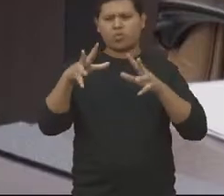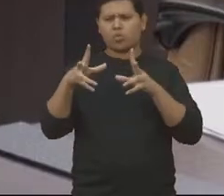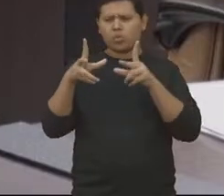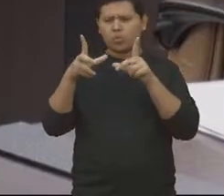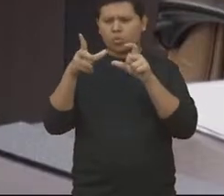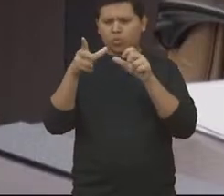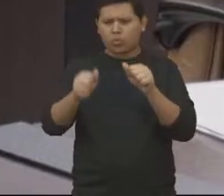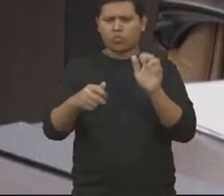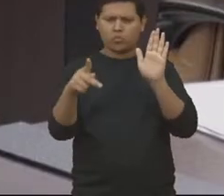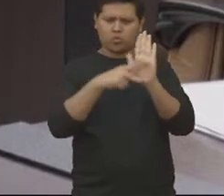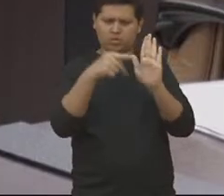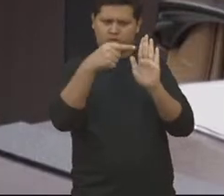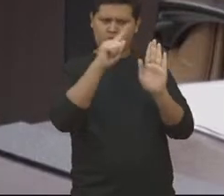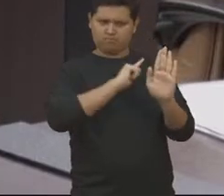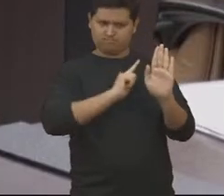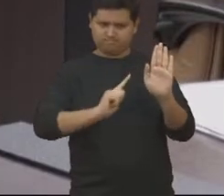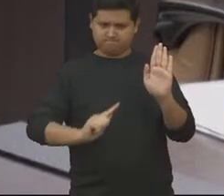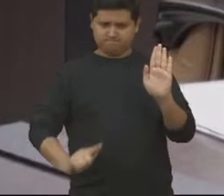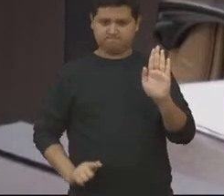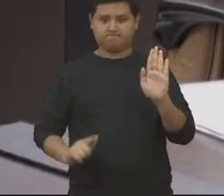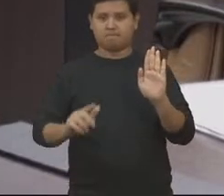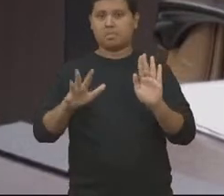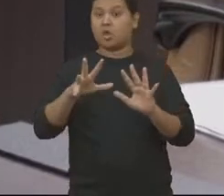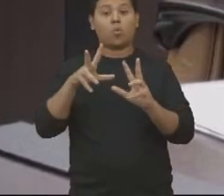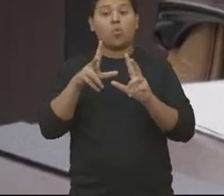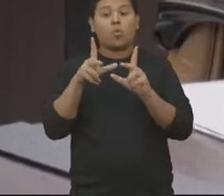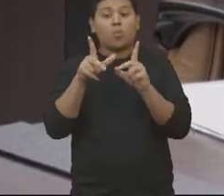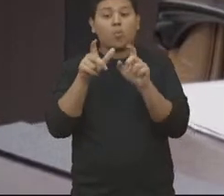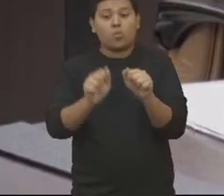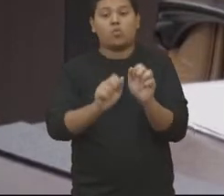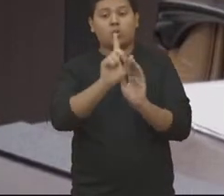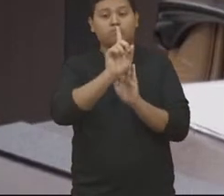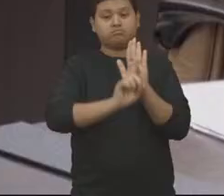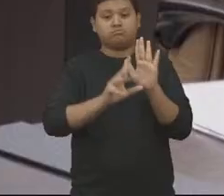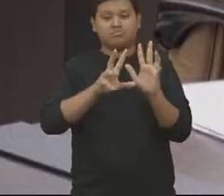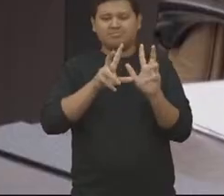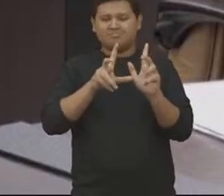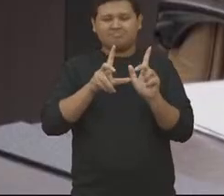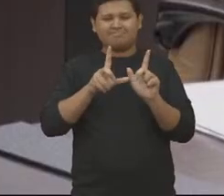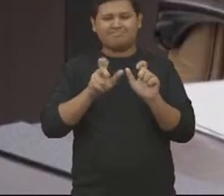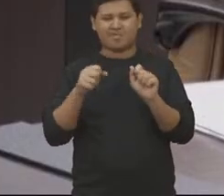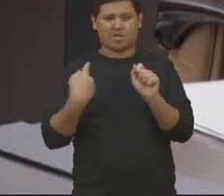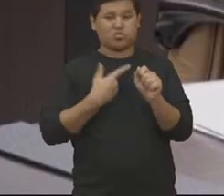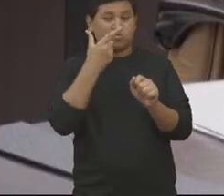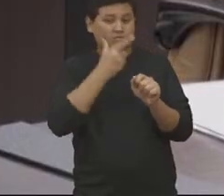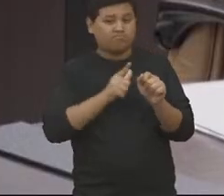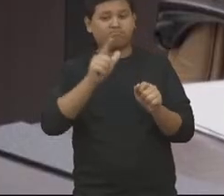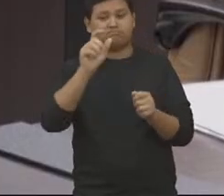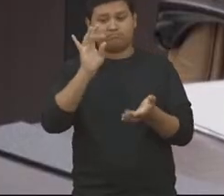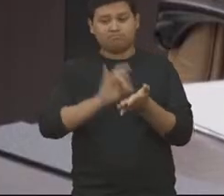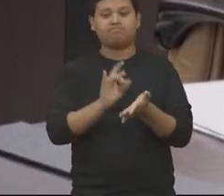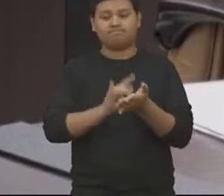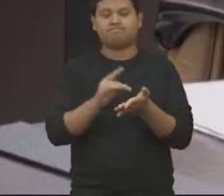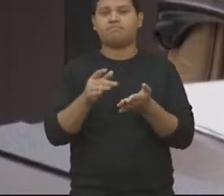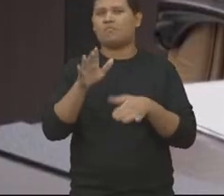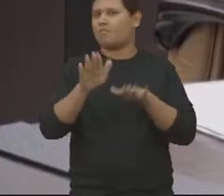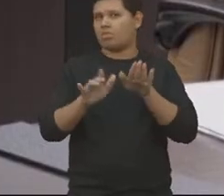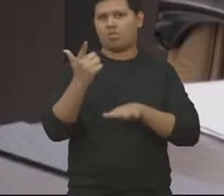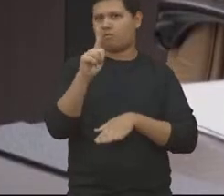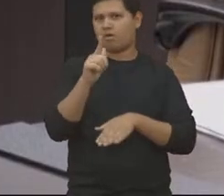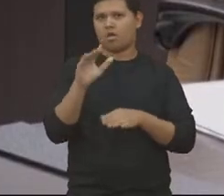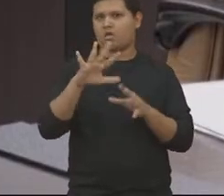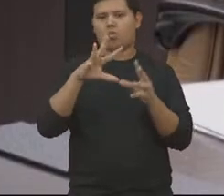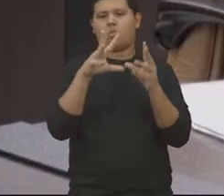está num plano de governo e nem tudo que está numa diretriz orçamentária será cumprido realmente. Né? Não é